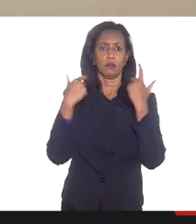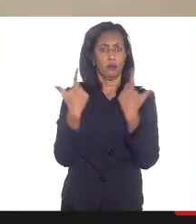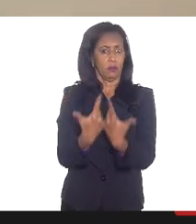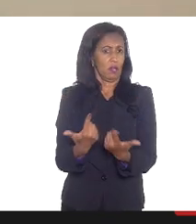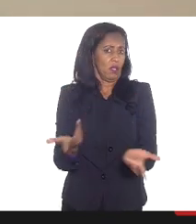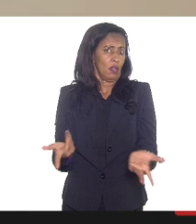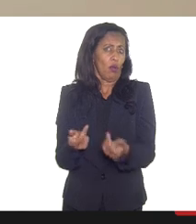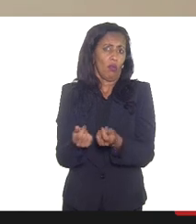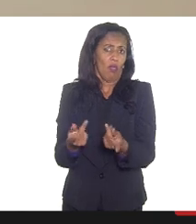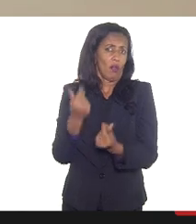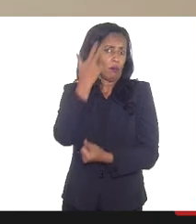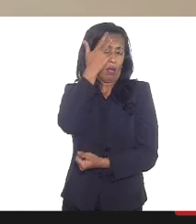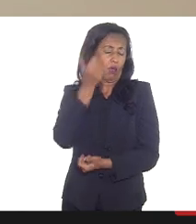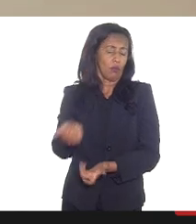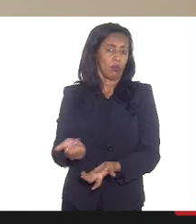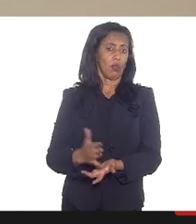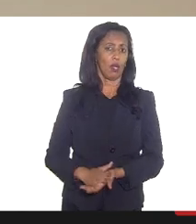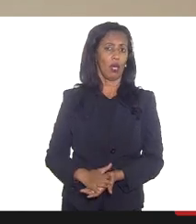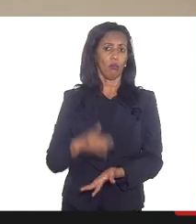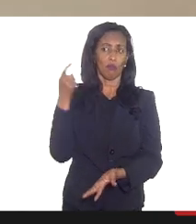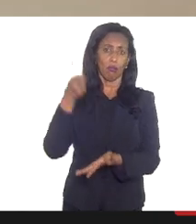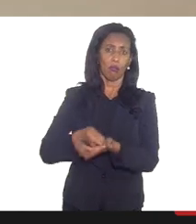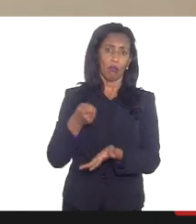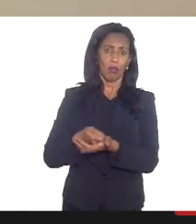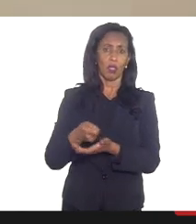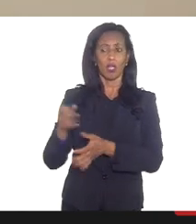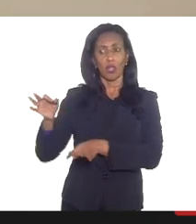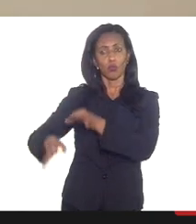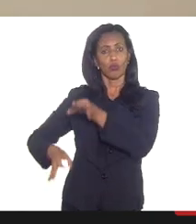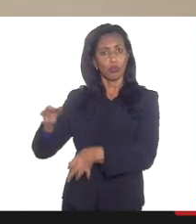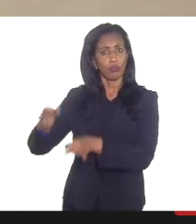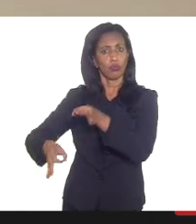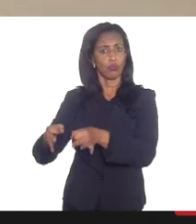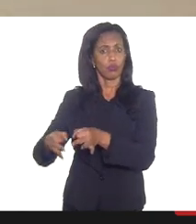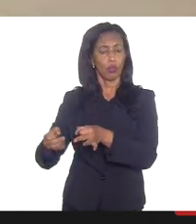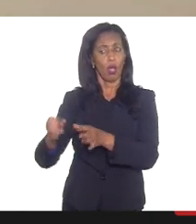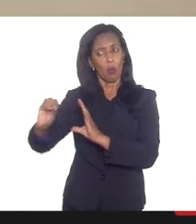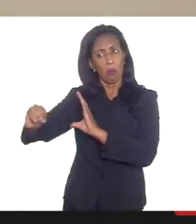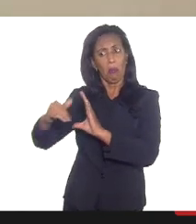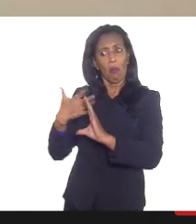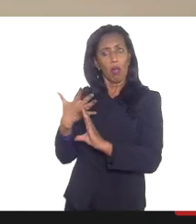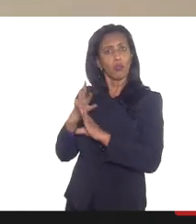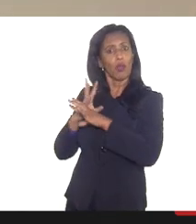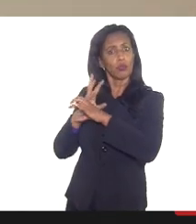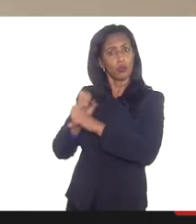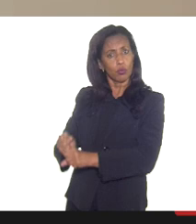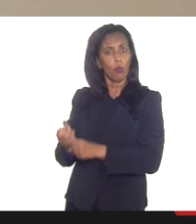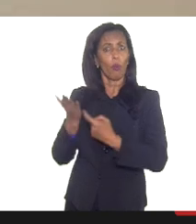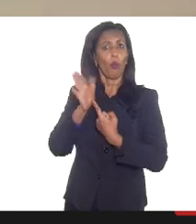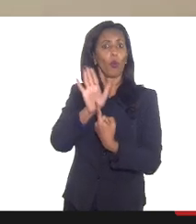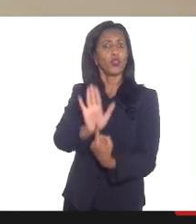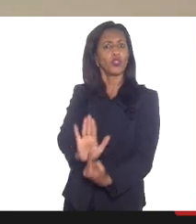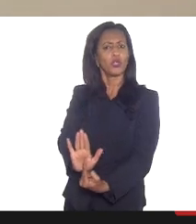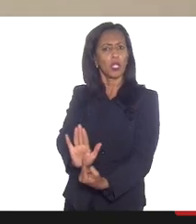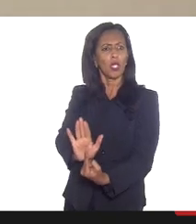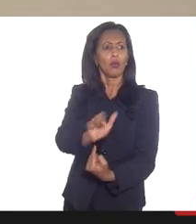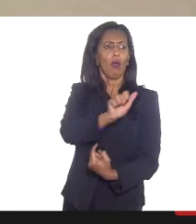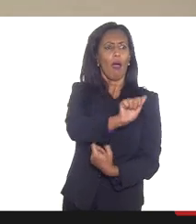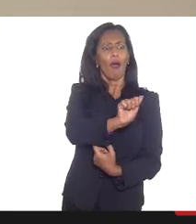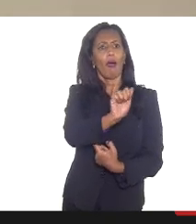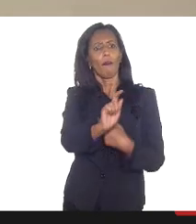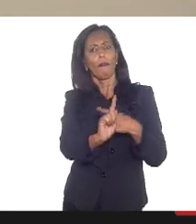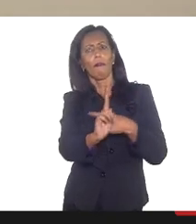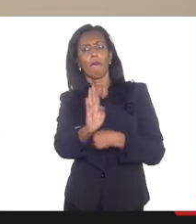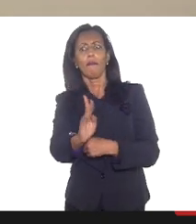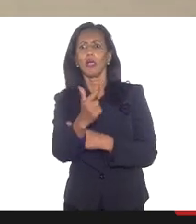Então, nada mais natural que a gente exija que o Tribunal de Justiça nos mande os seus cálculos, demonstrando por A mais B que não vai